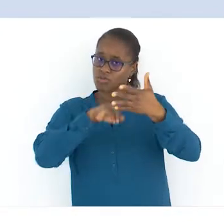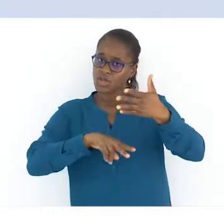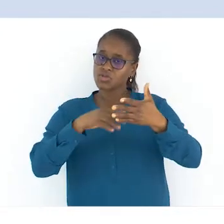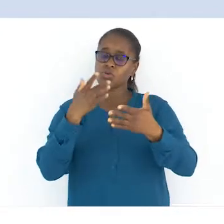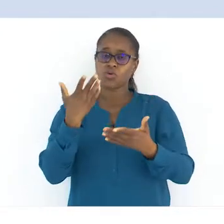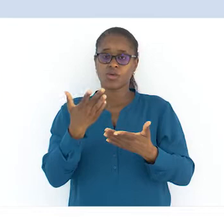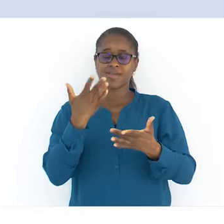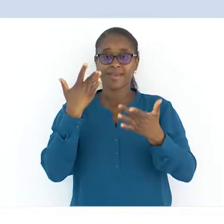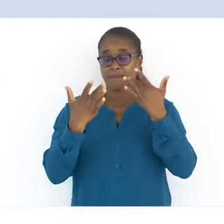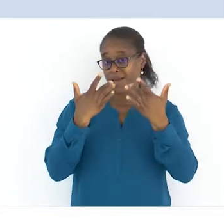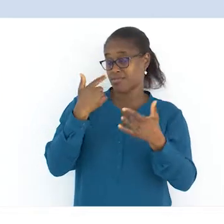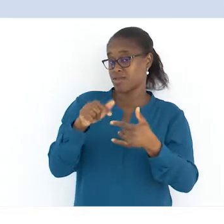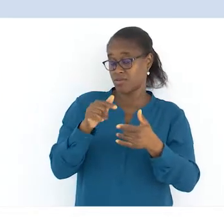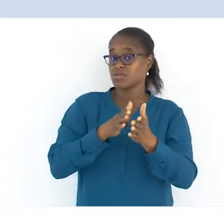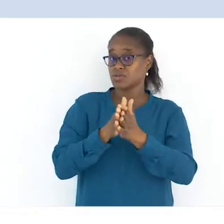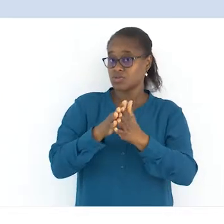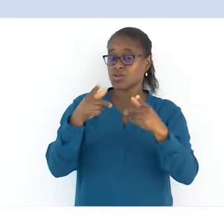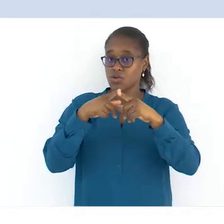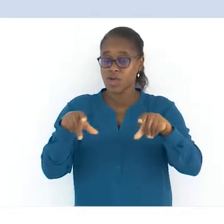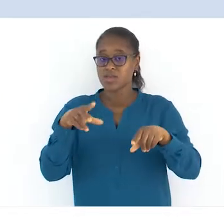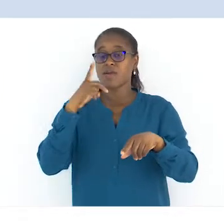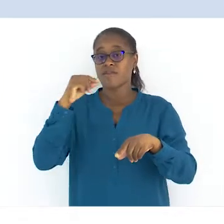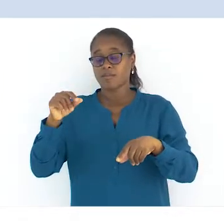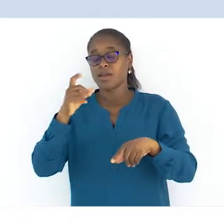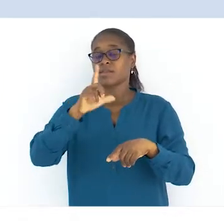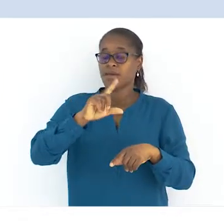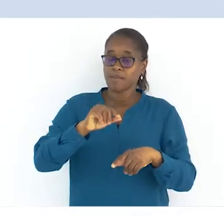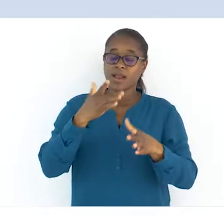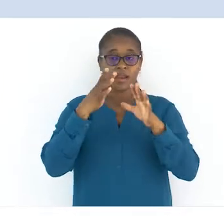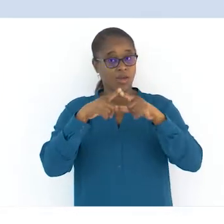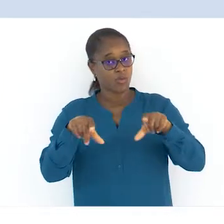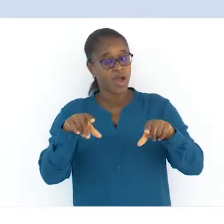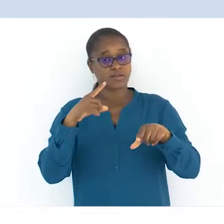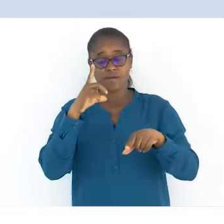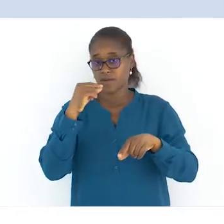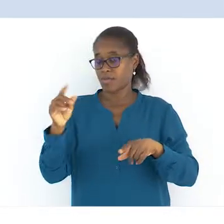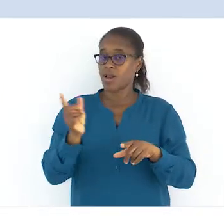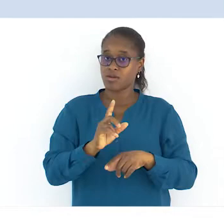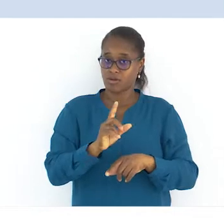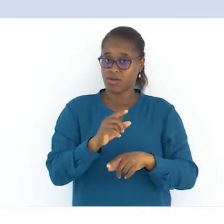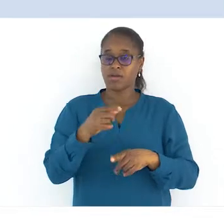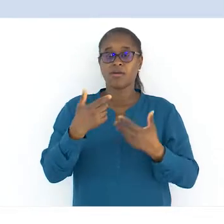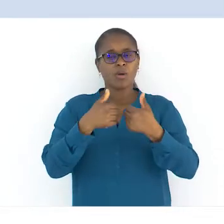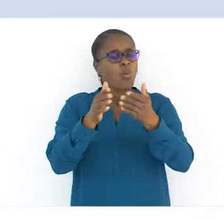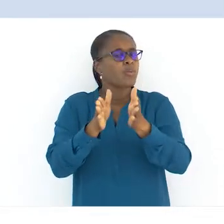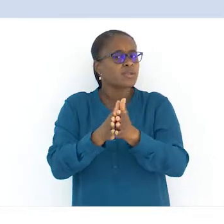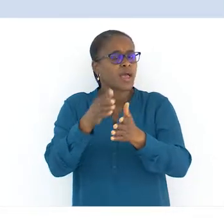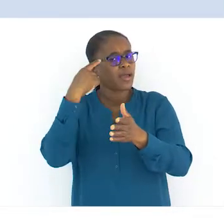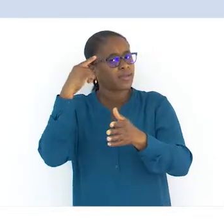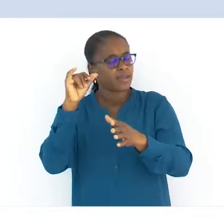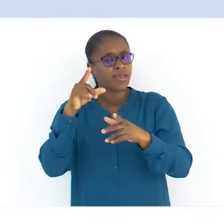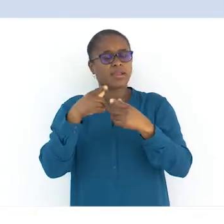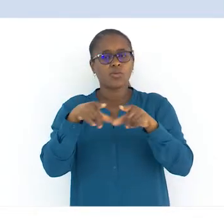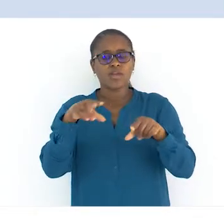linguagem verbal e não verbal, ou seja, para complementar a ideia da linguagem